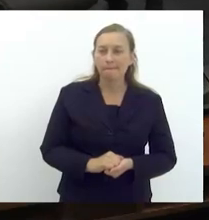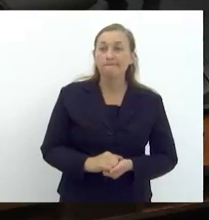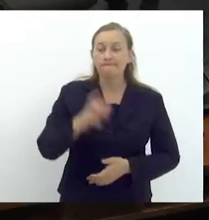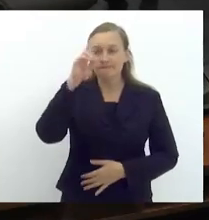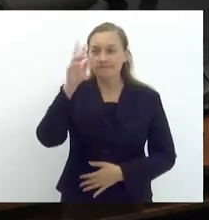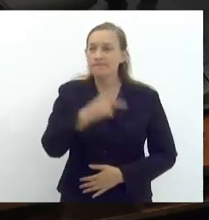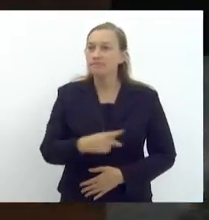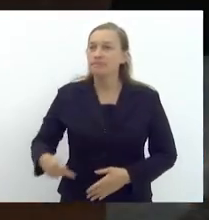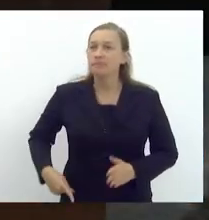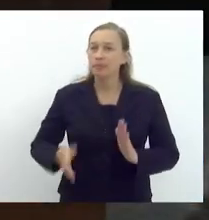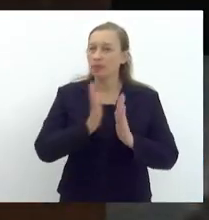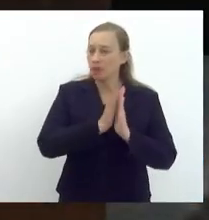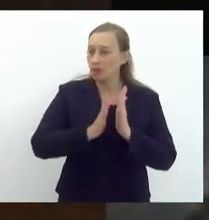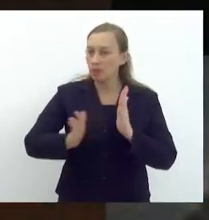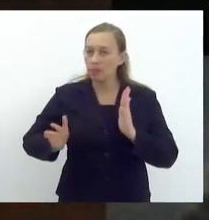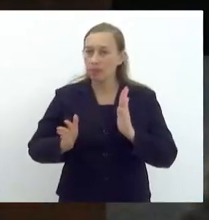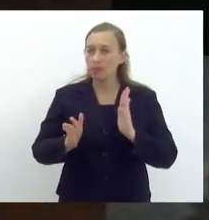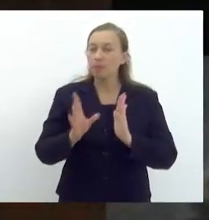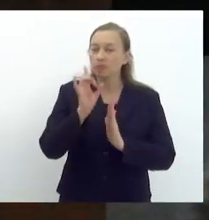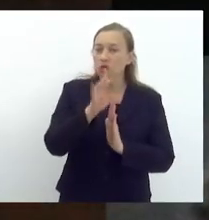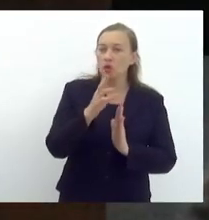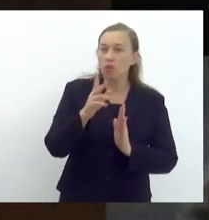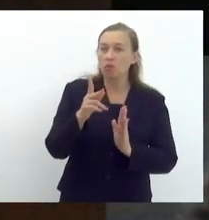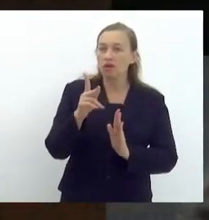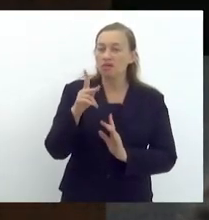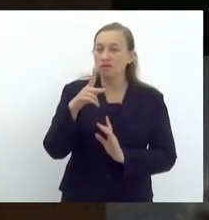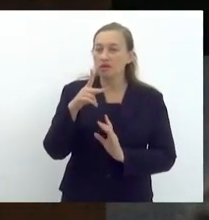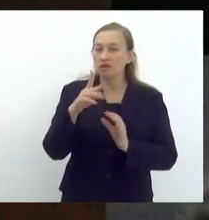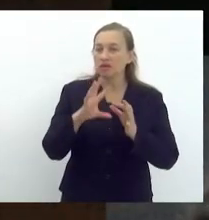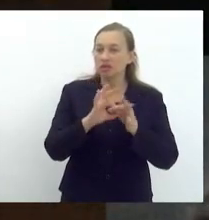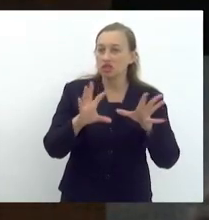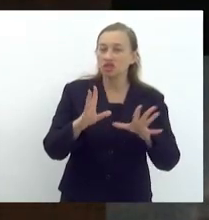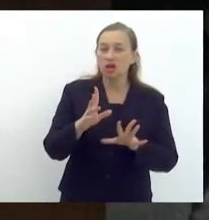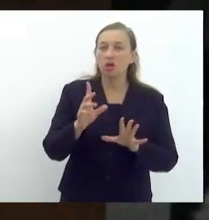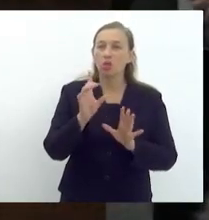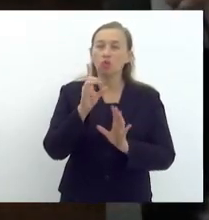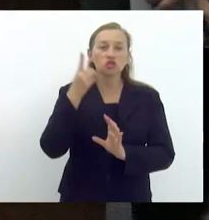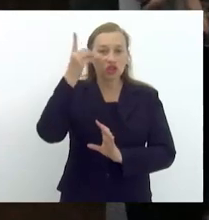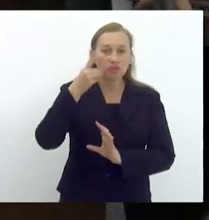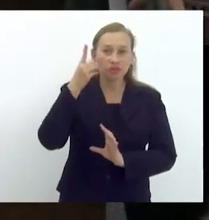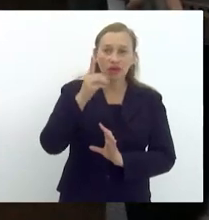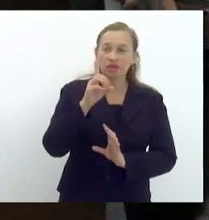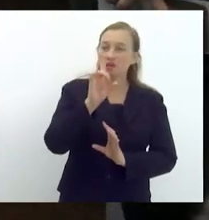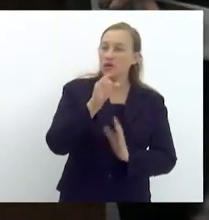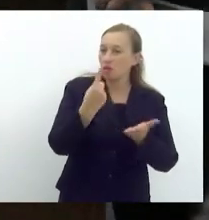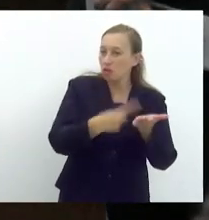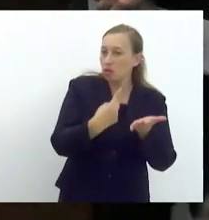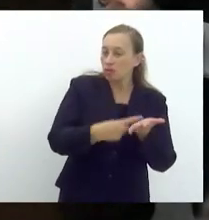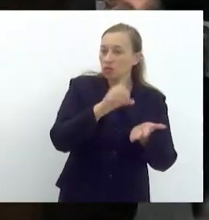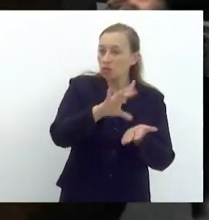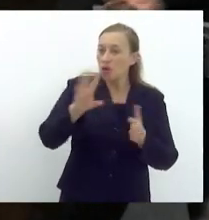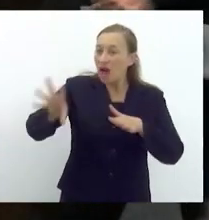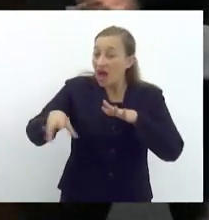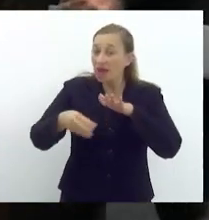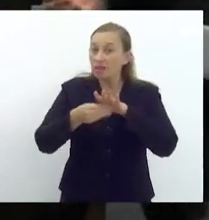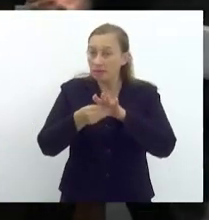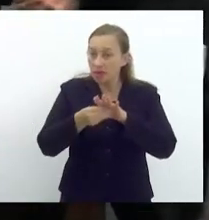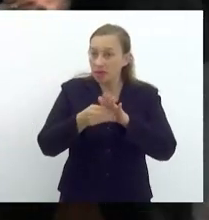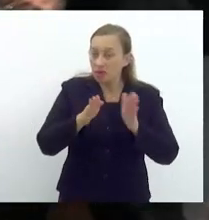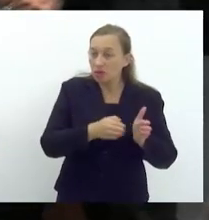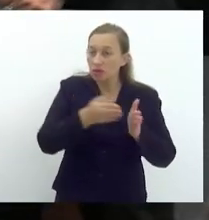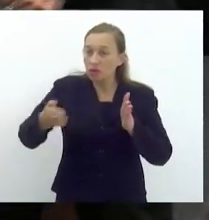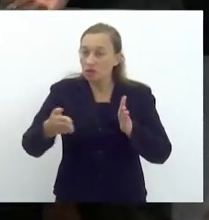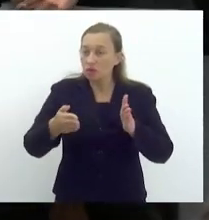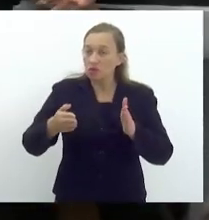questão de ordem só para abrir para os deputados conforme foi entalado acordo a emenda que prorrogou o